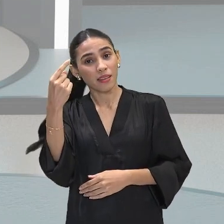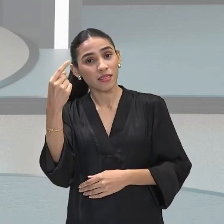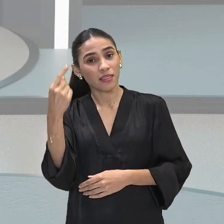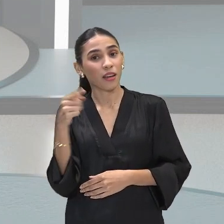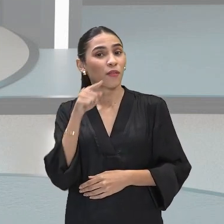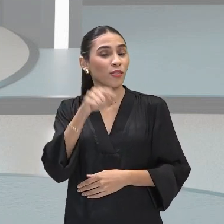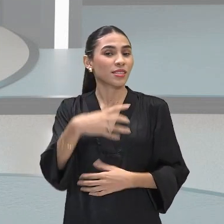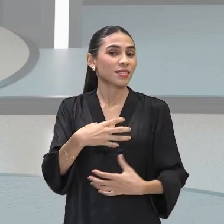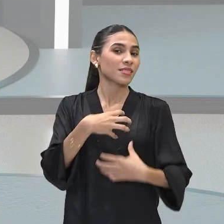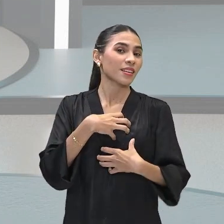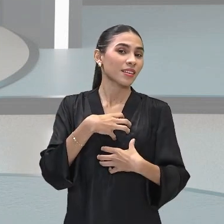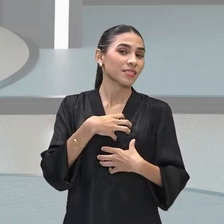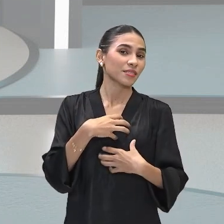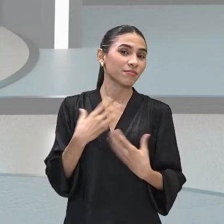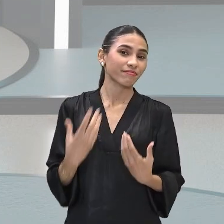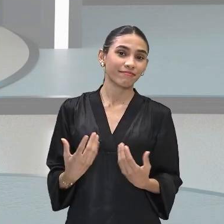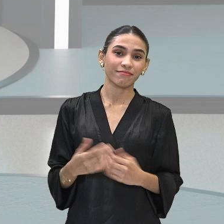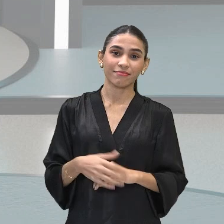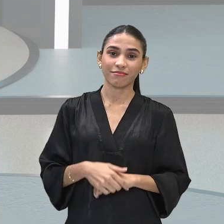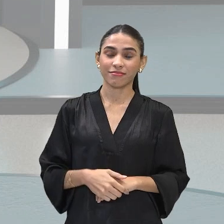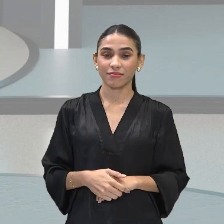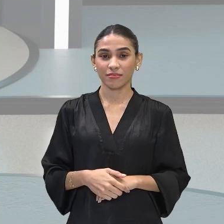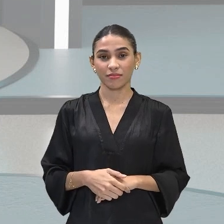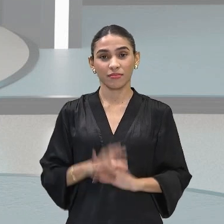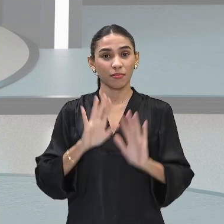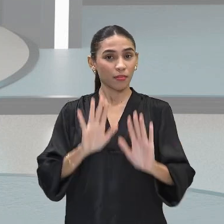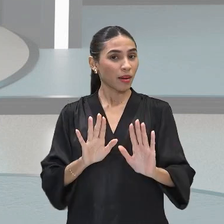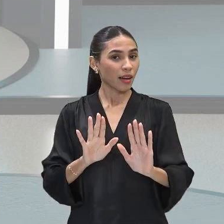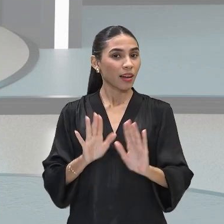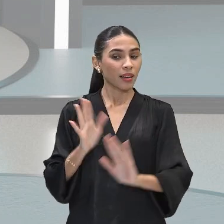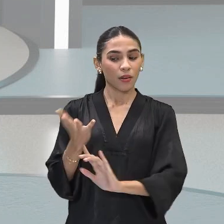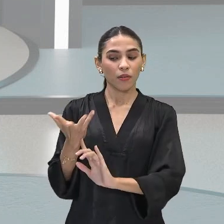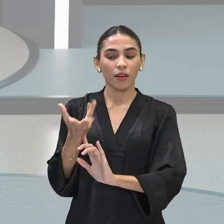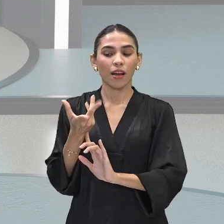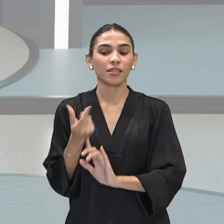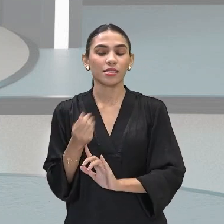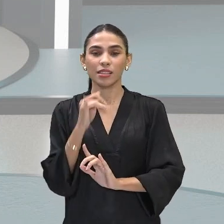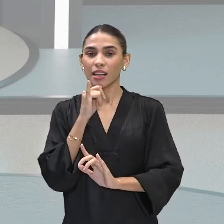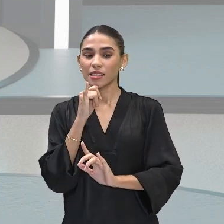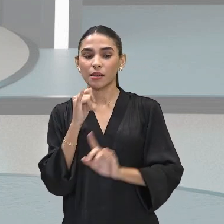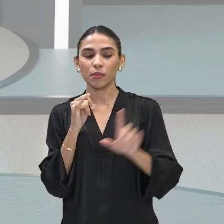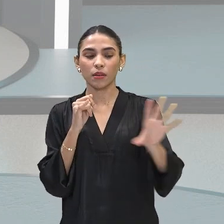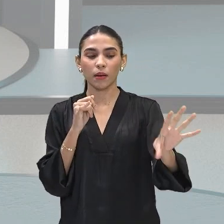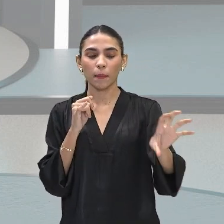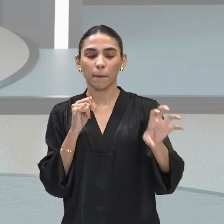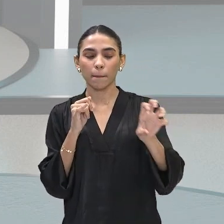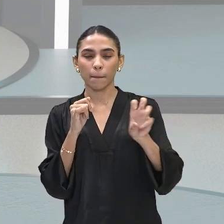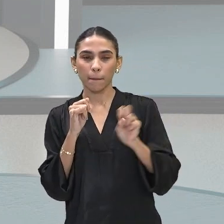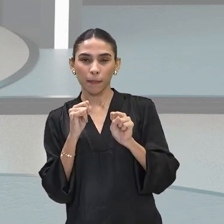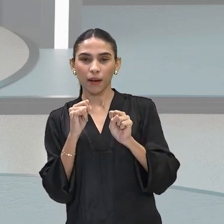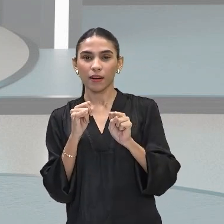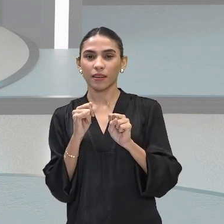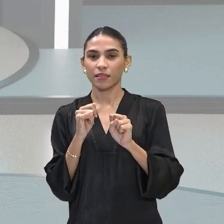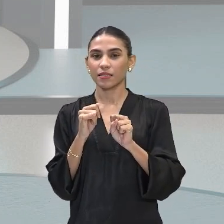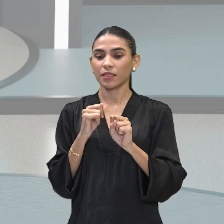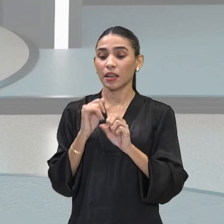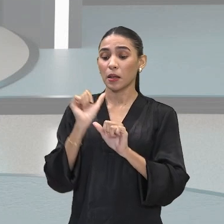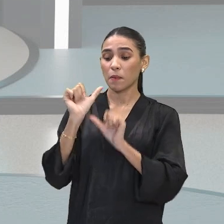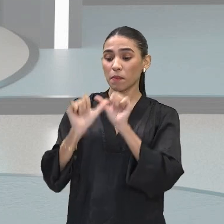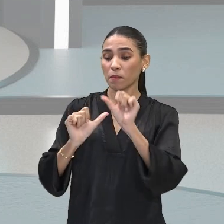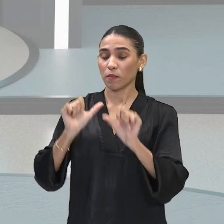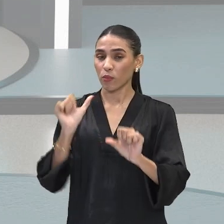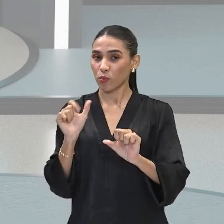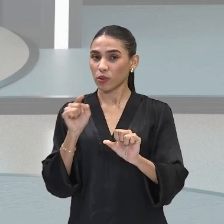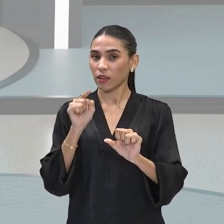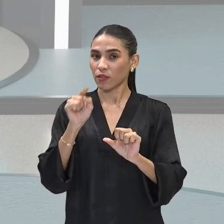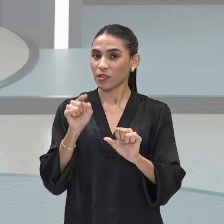você sente. Mas quando o artista pega essa realidade e coloca dentro de um